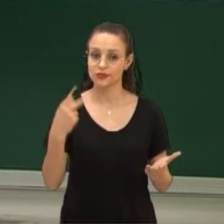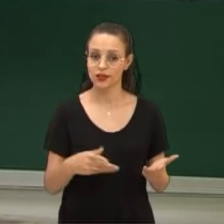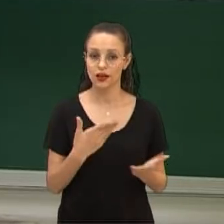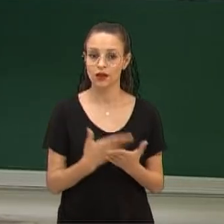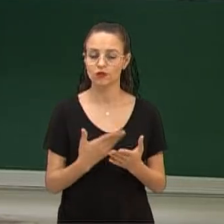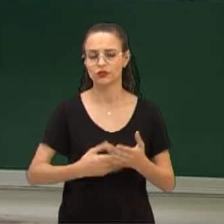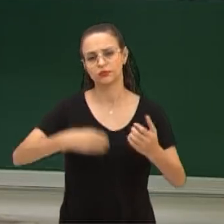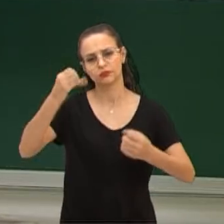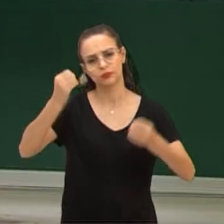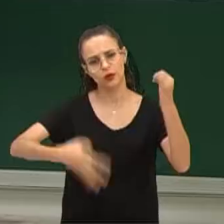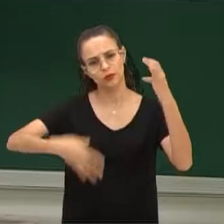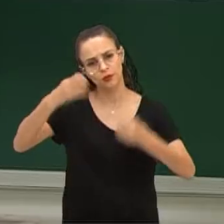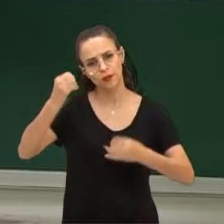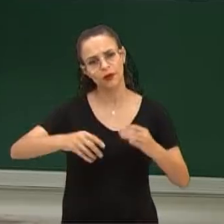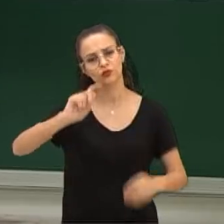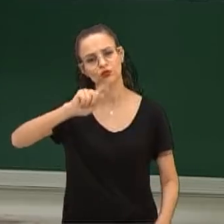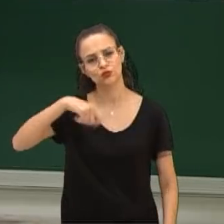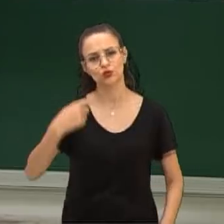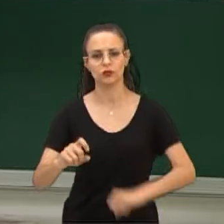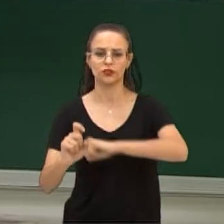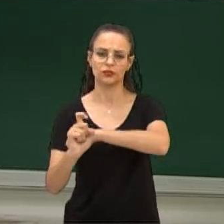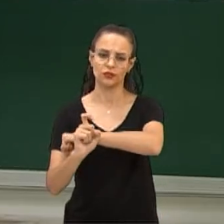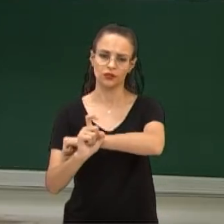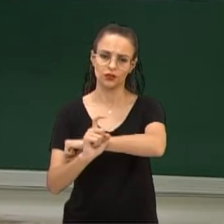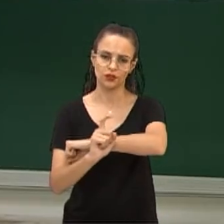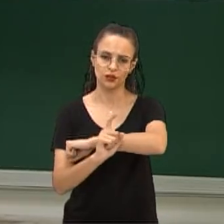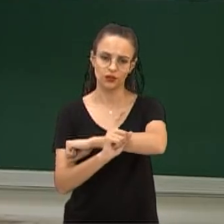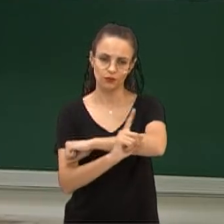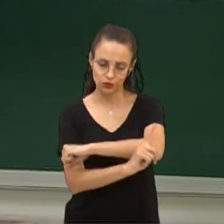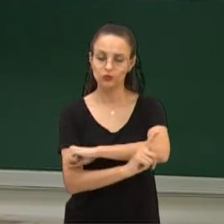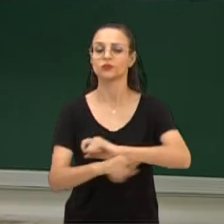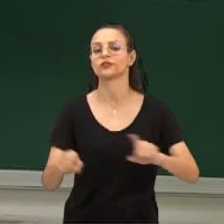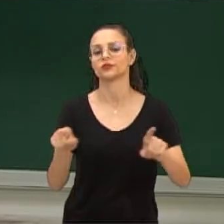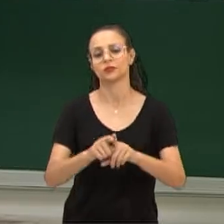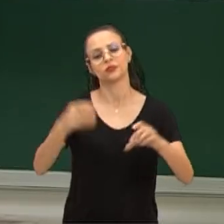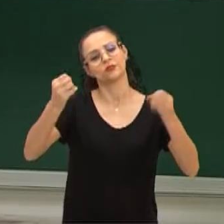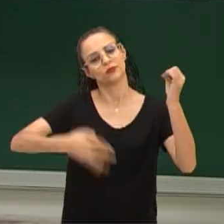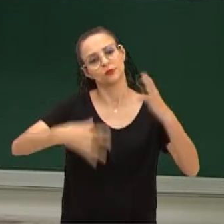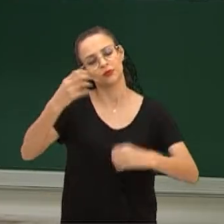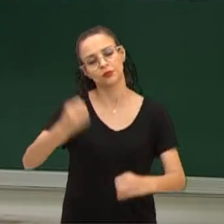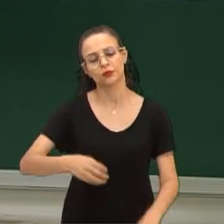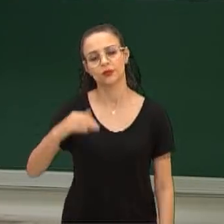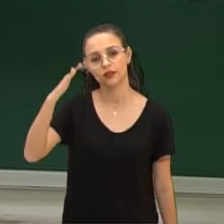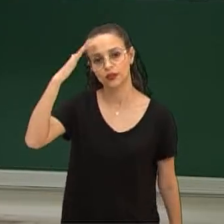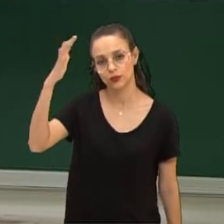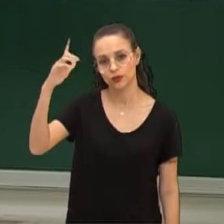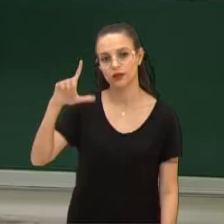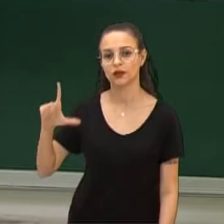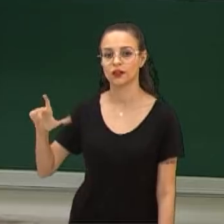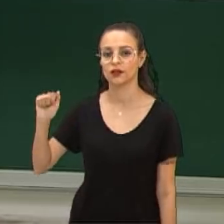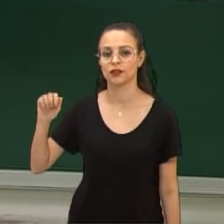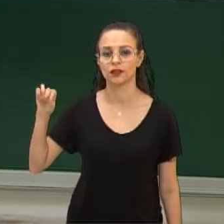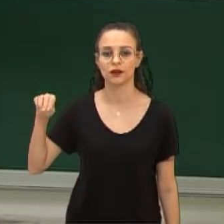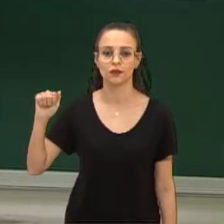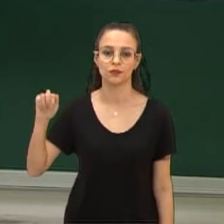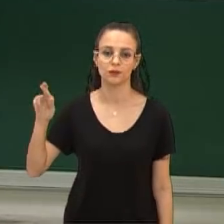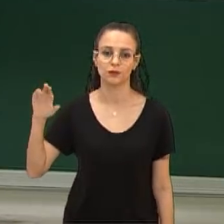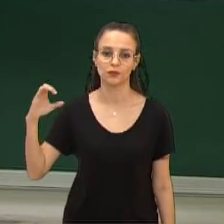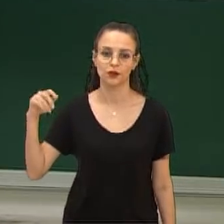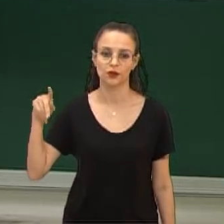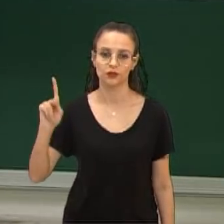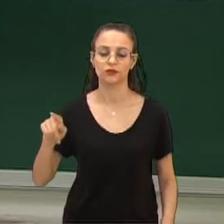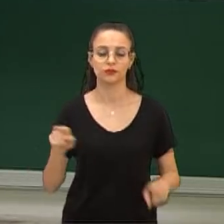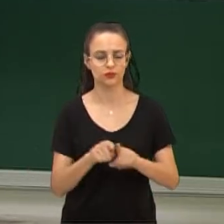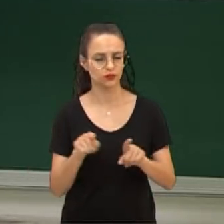falamos bastante sobre evolucionismo. Nós falamos um pouquinho sobre as teorias do Lamarck, o lamarckismo, e fizemos